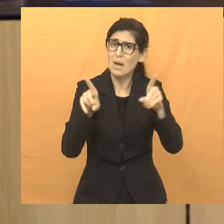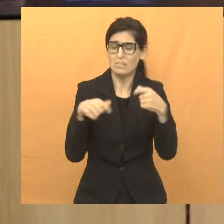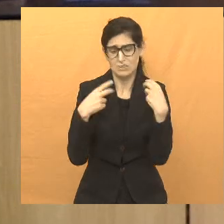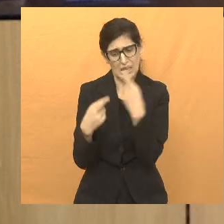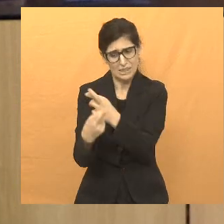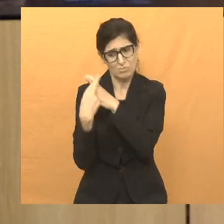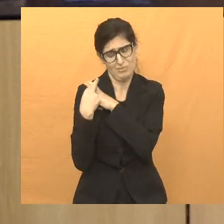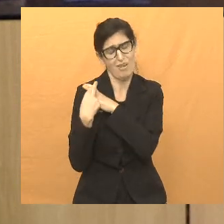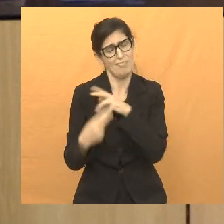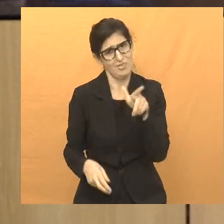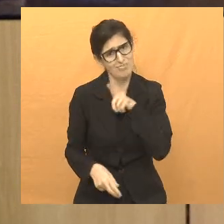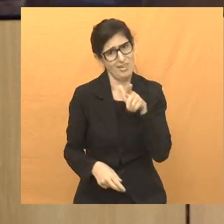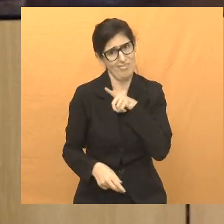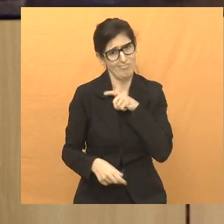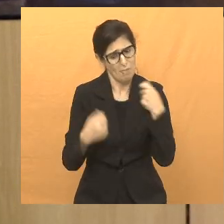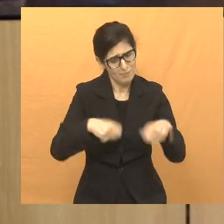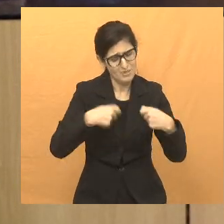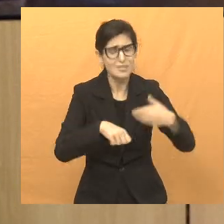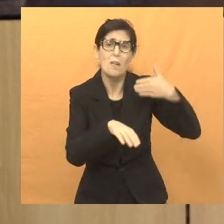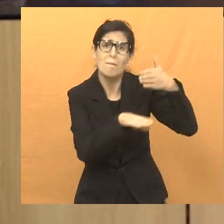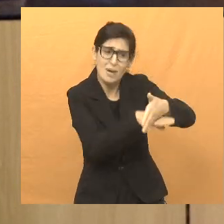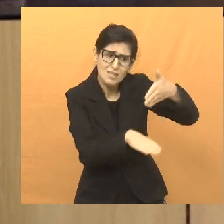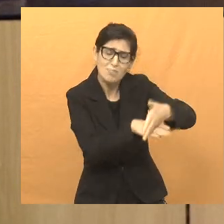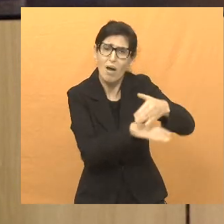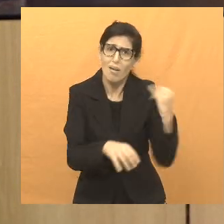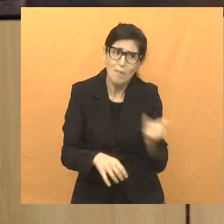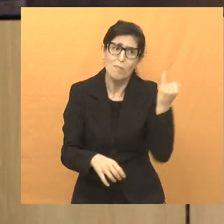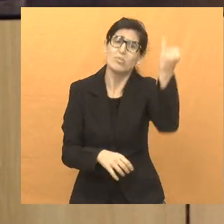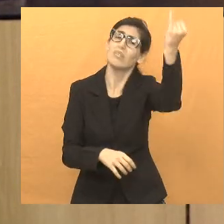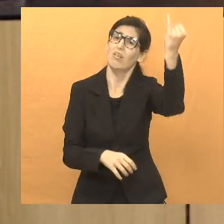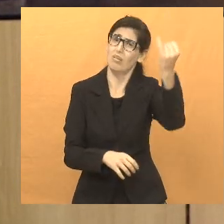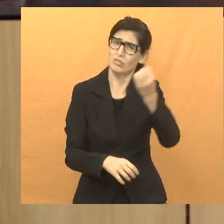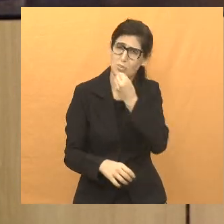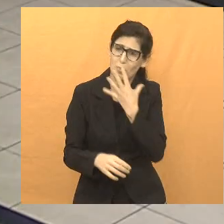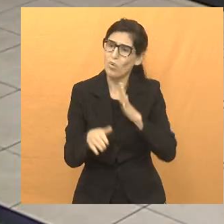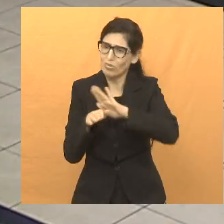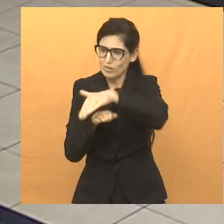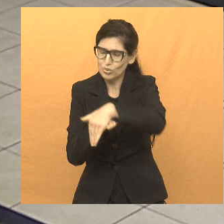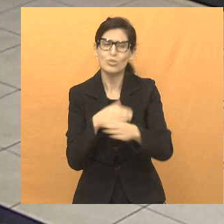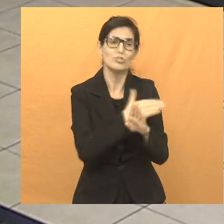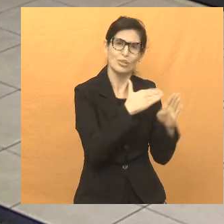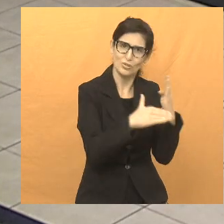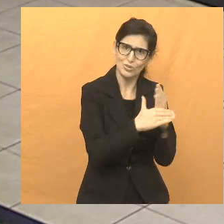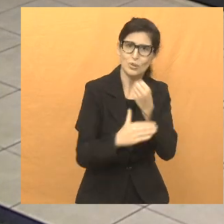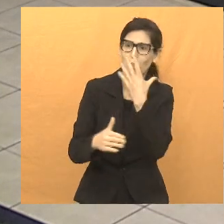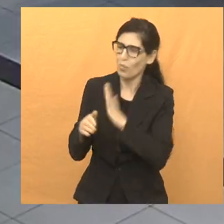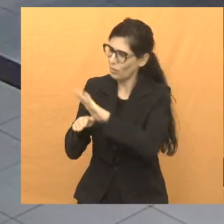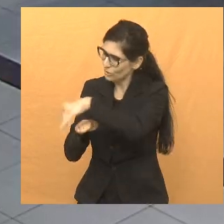participe junto com a gente. Boa noite a todos. Boa noite a todos.